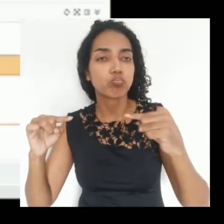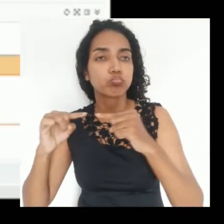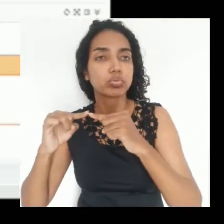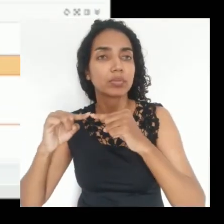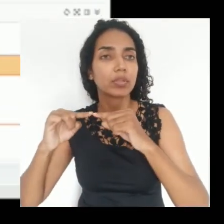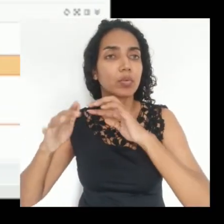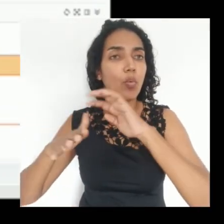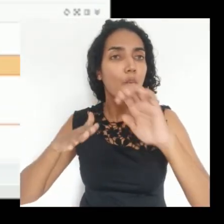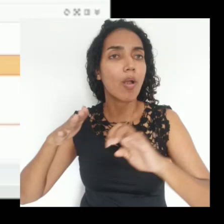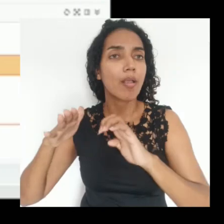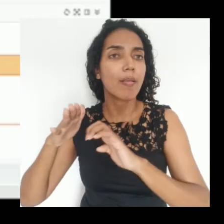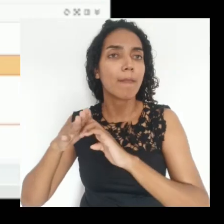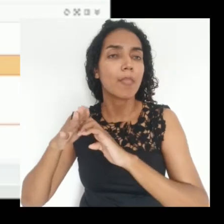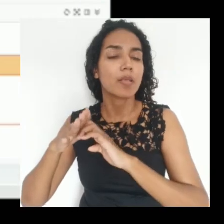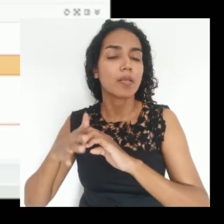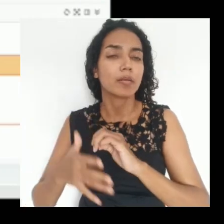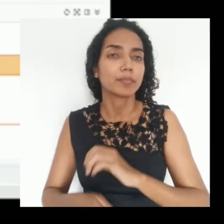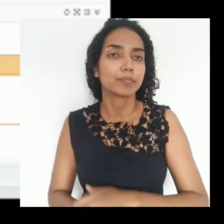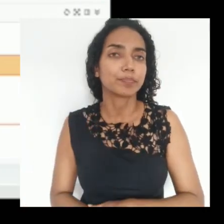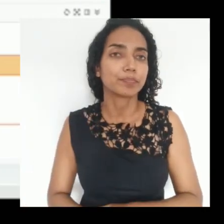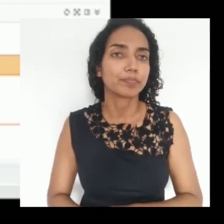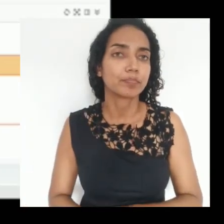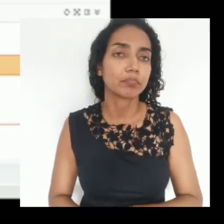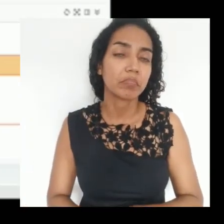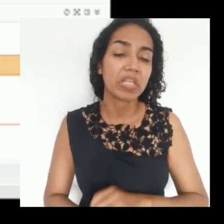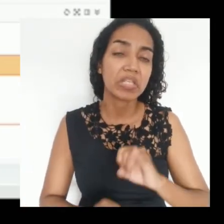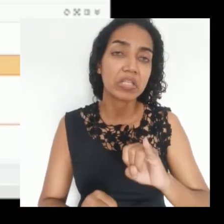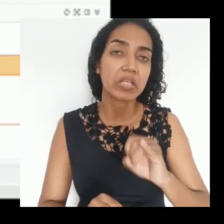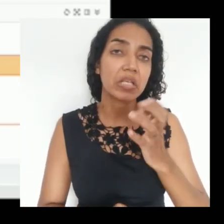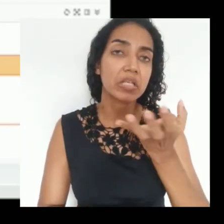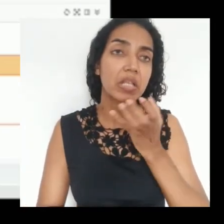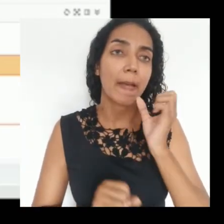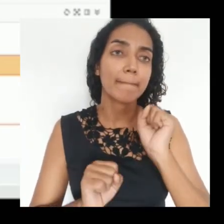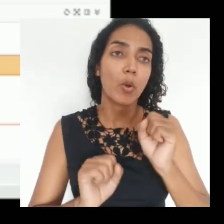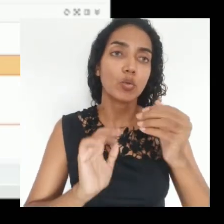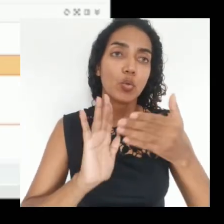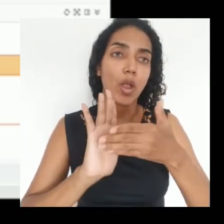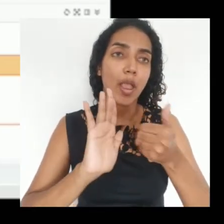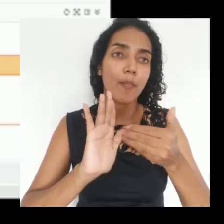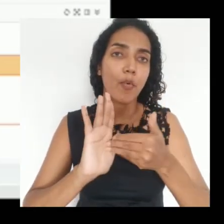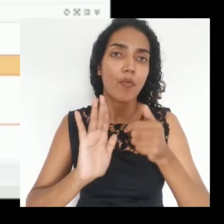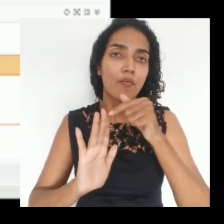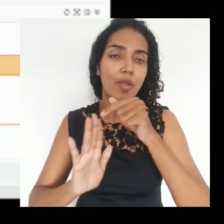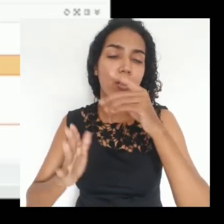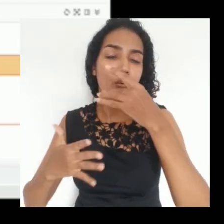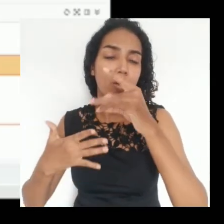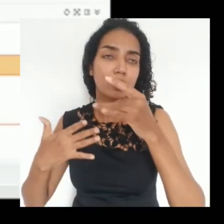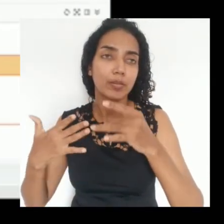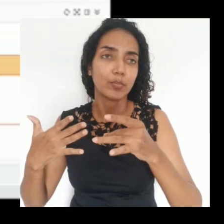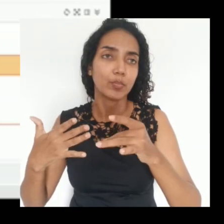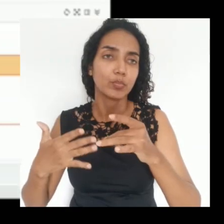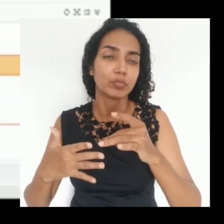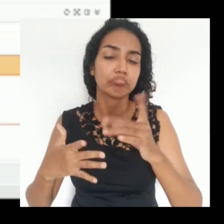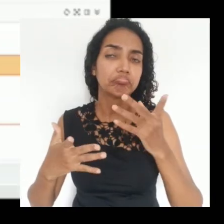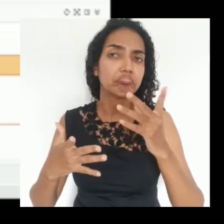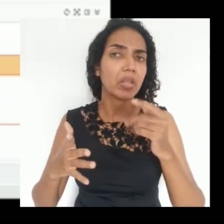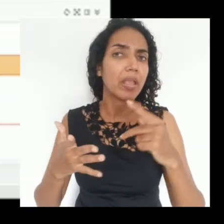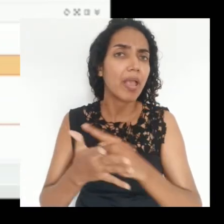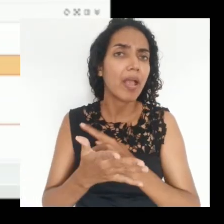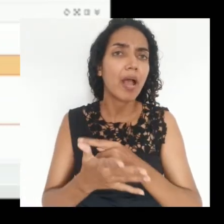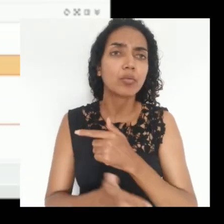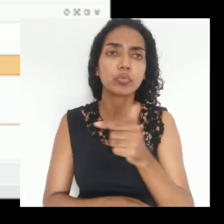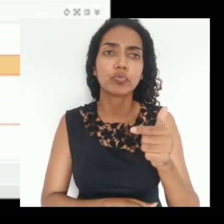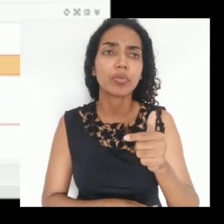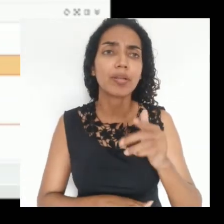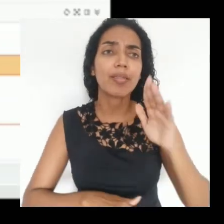esse atributo daqui e não estaria errado implementar dessa forma. Tudo depende do que? Da aplicação. Nesse caso